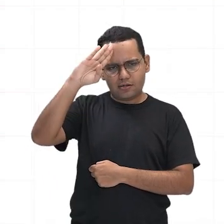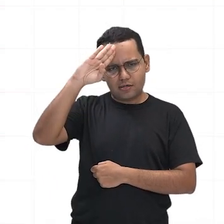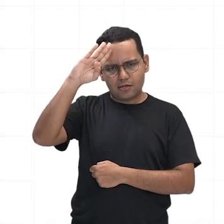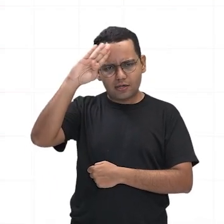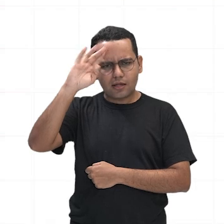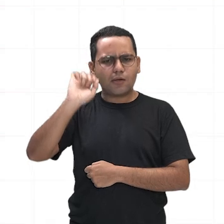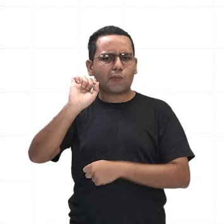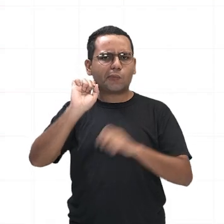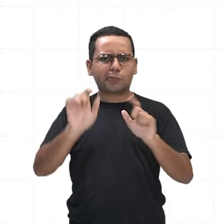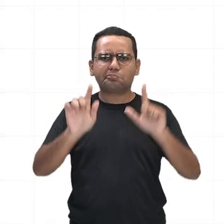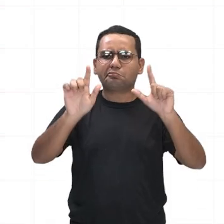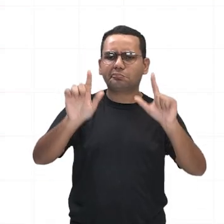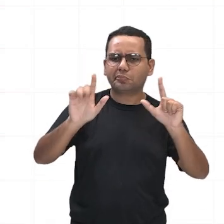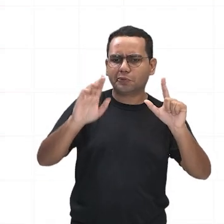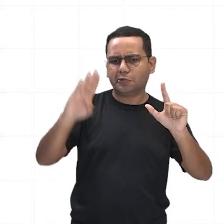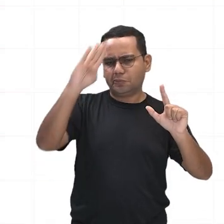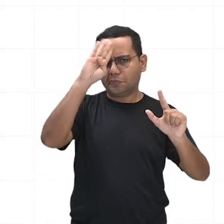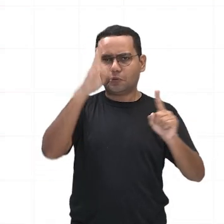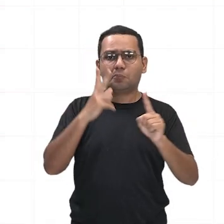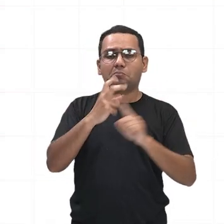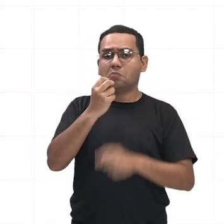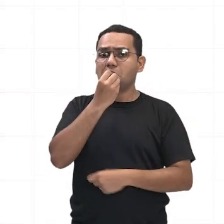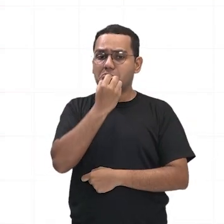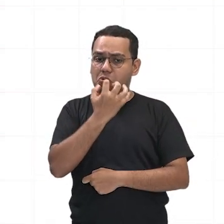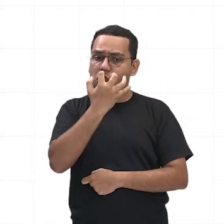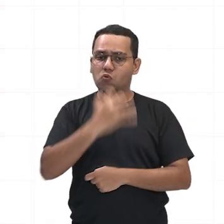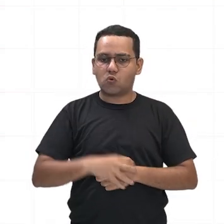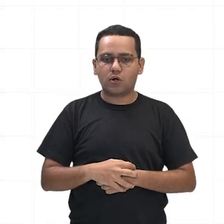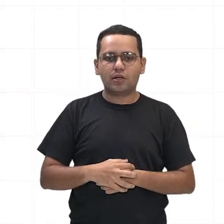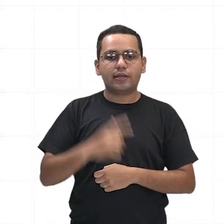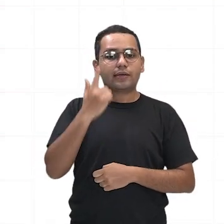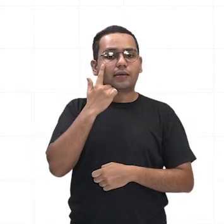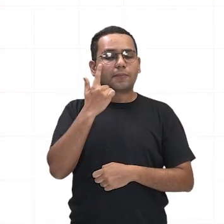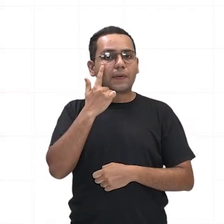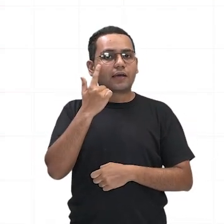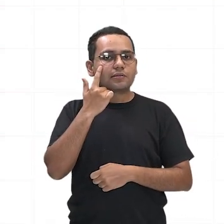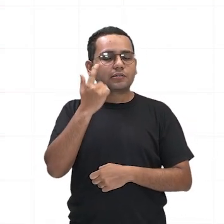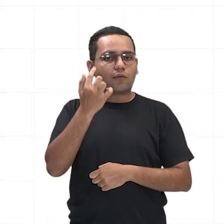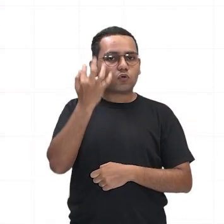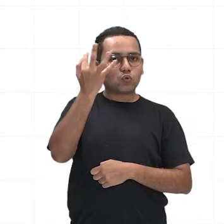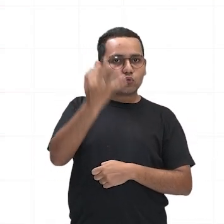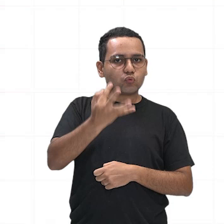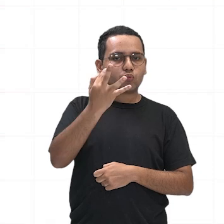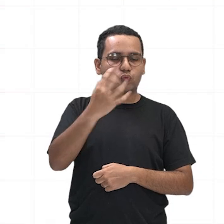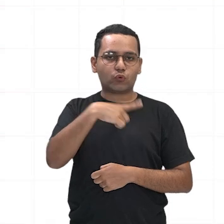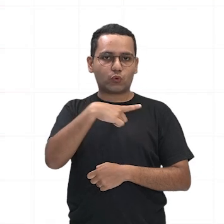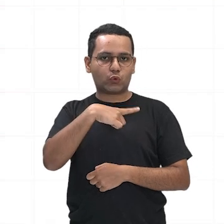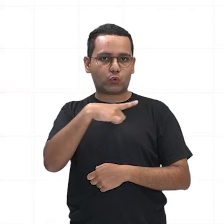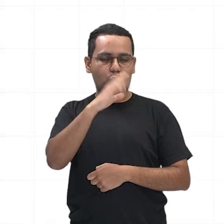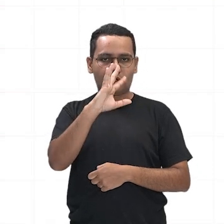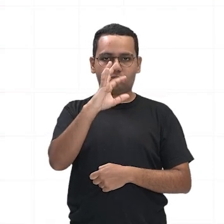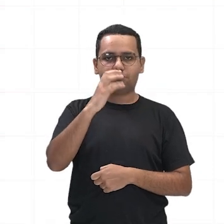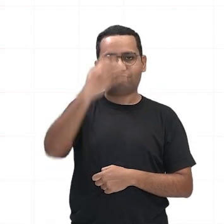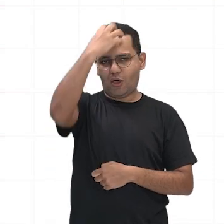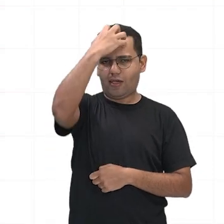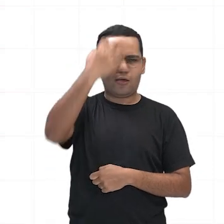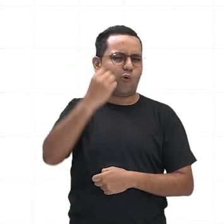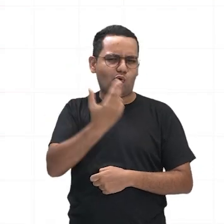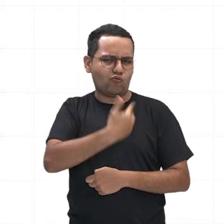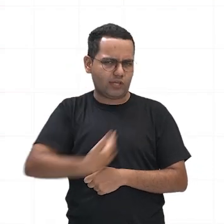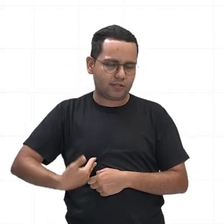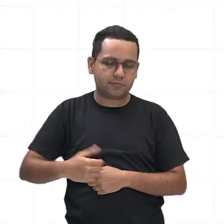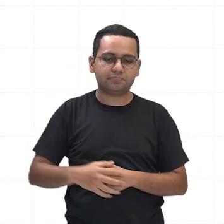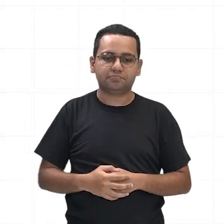campanhas militares bem-sucedidas que cobiçavam o título de imperador. A crise do Império Romano